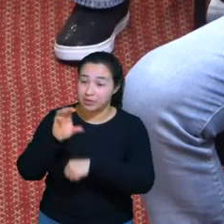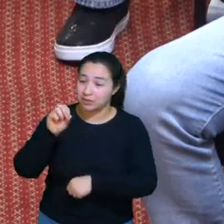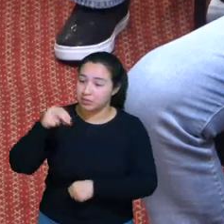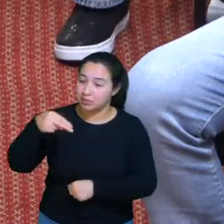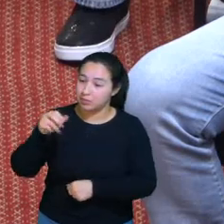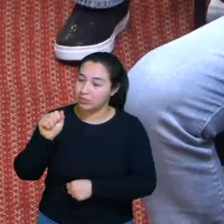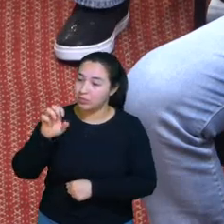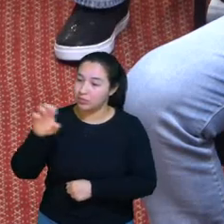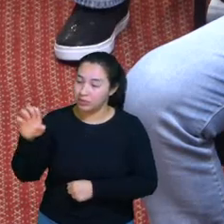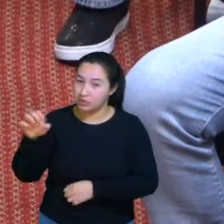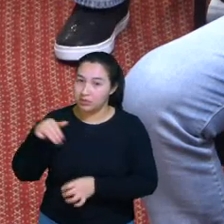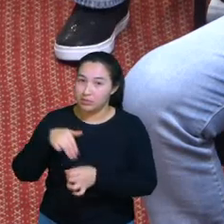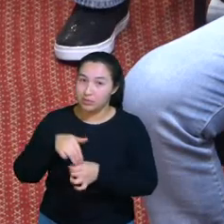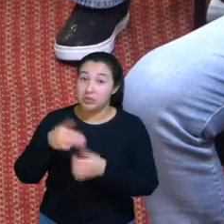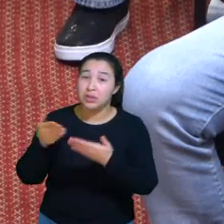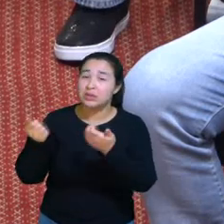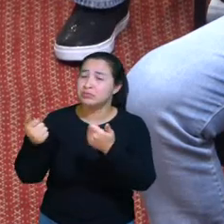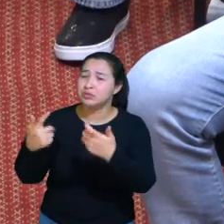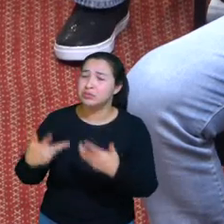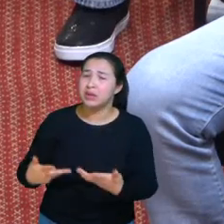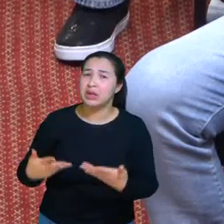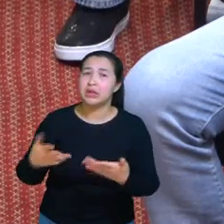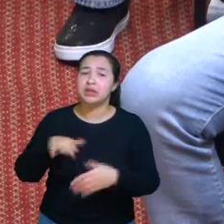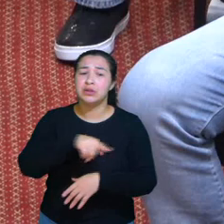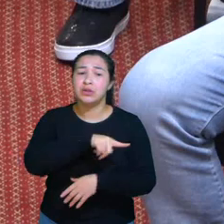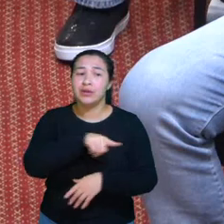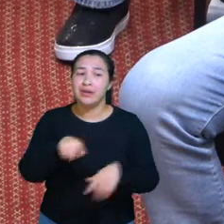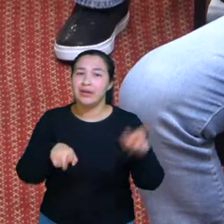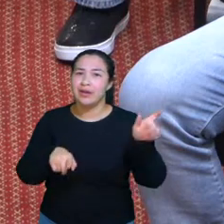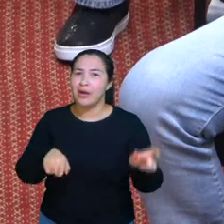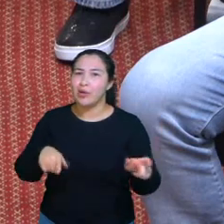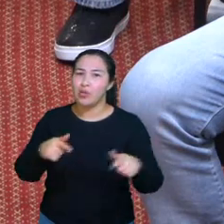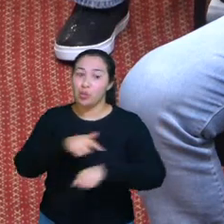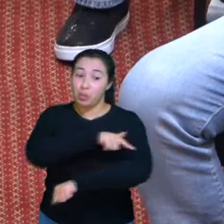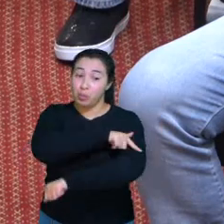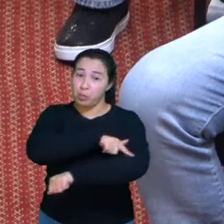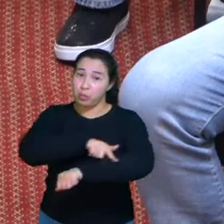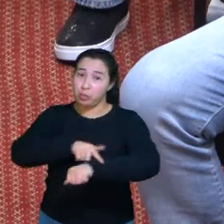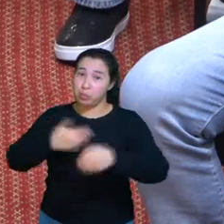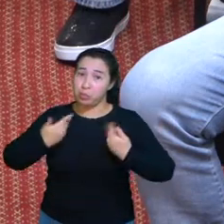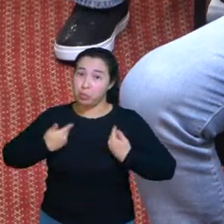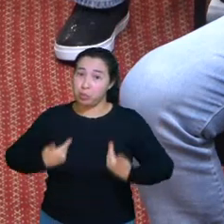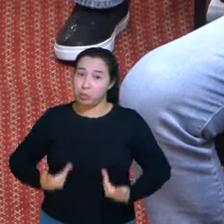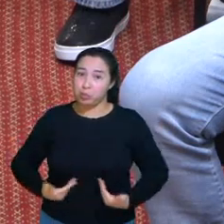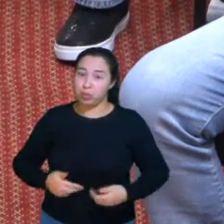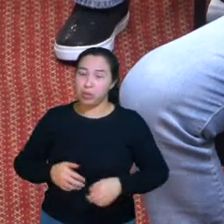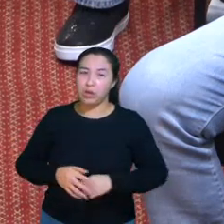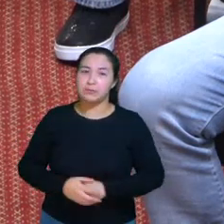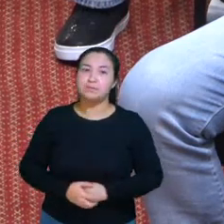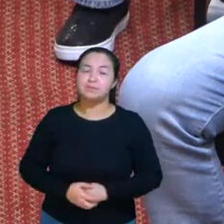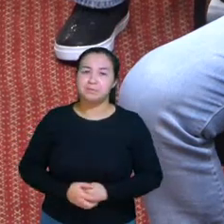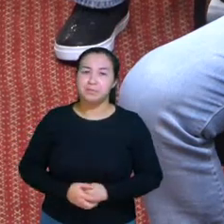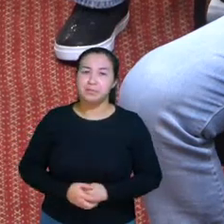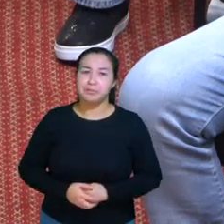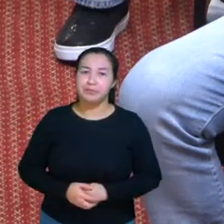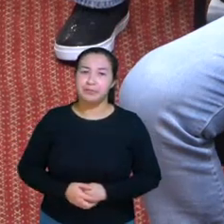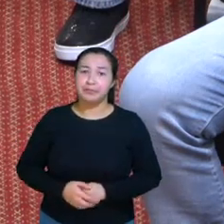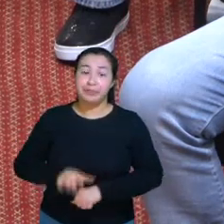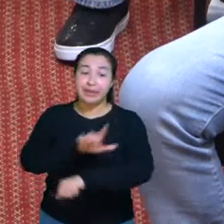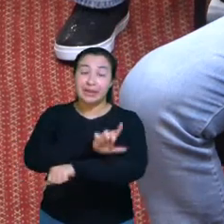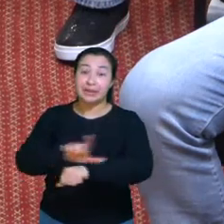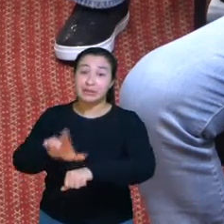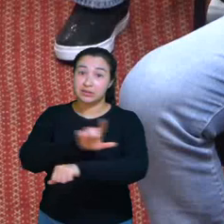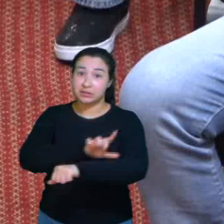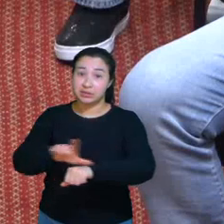colocaram a questão da postura quando o eh o licenciado o que está fazendo a licenciatura o